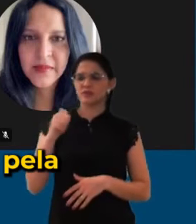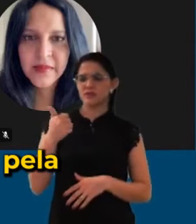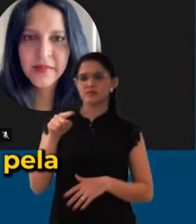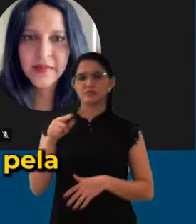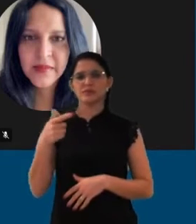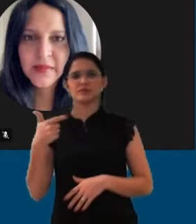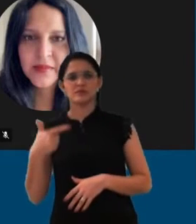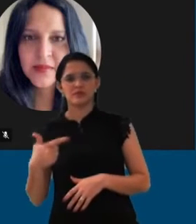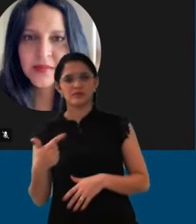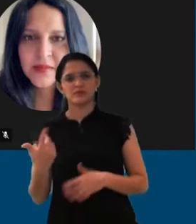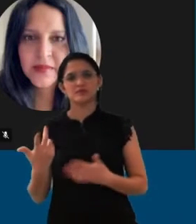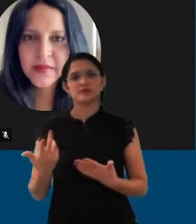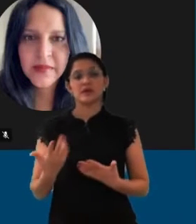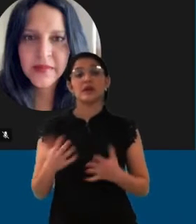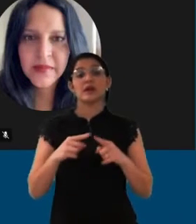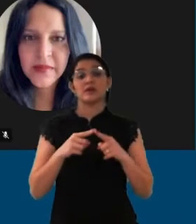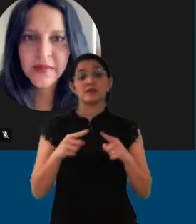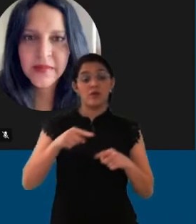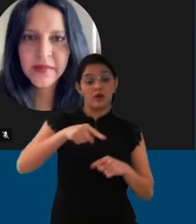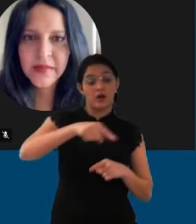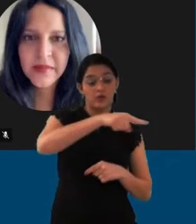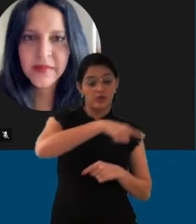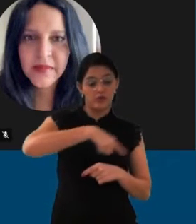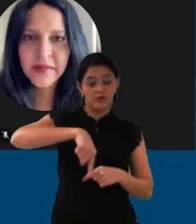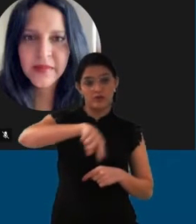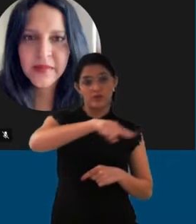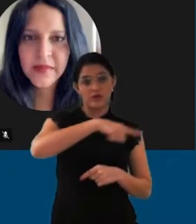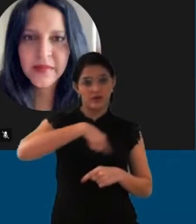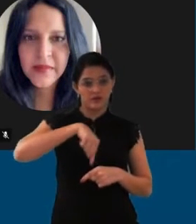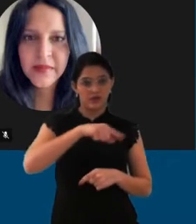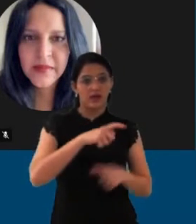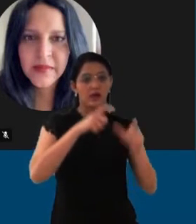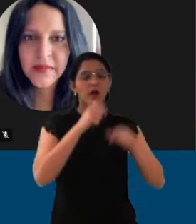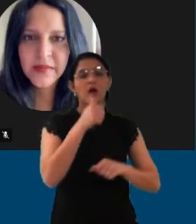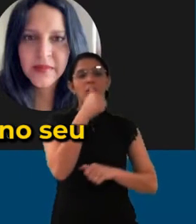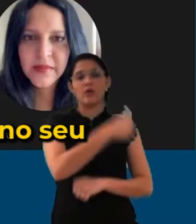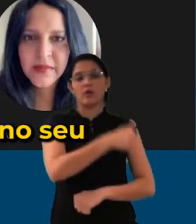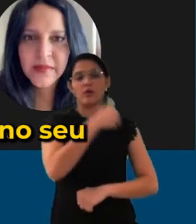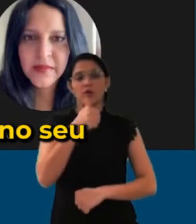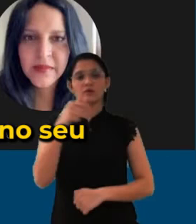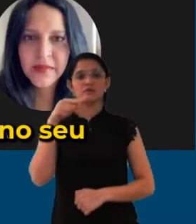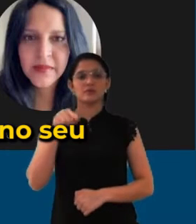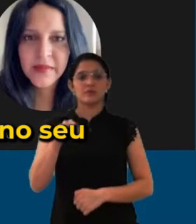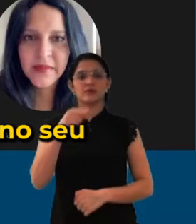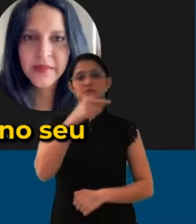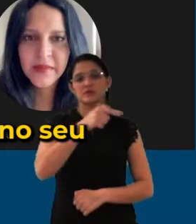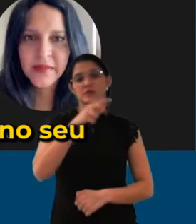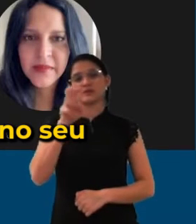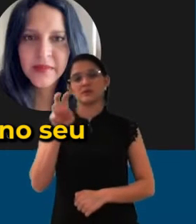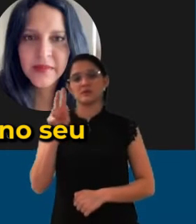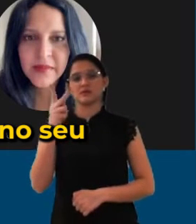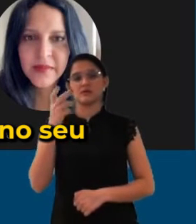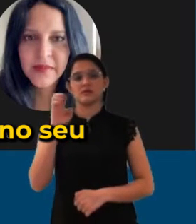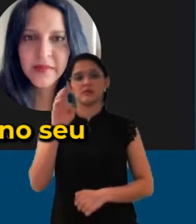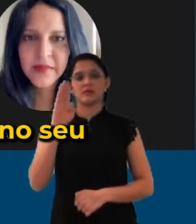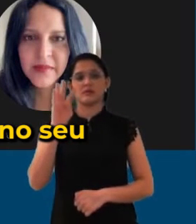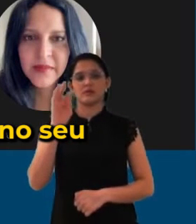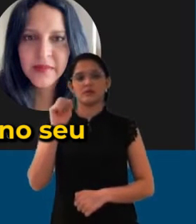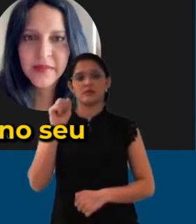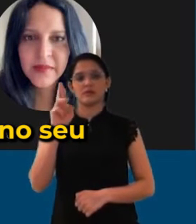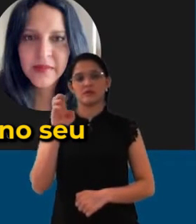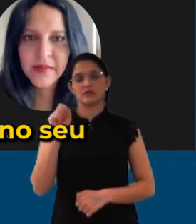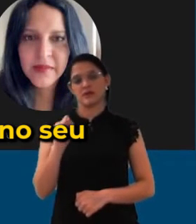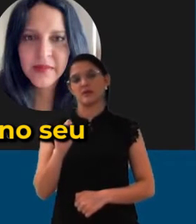pela estrada e pelos vizinhos é só de 11,75. Apesar da Fundação Zoobotânica ter apresentado no